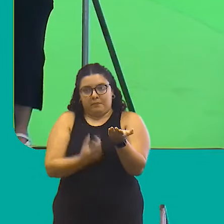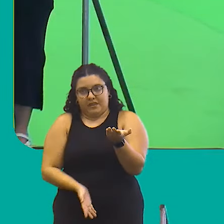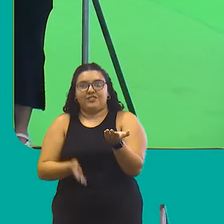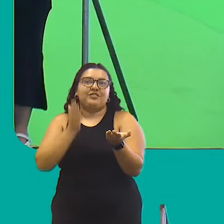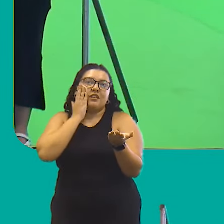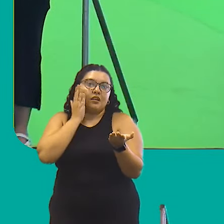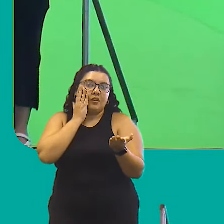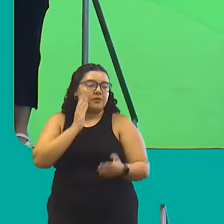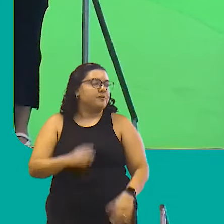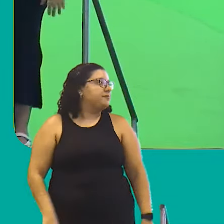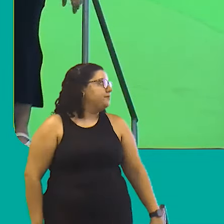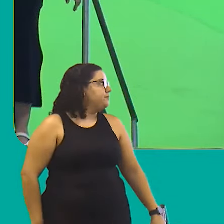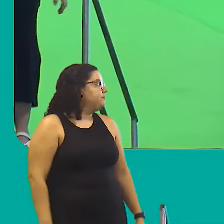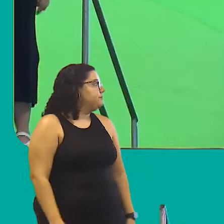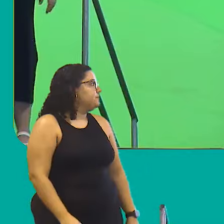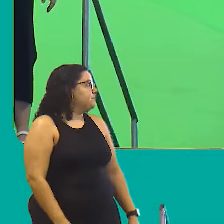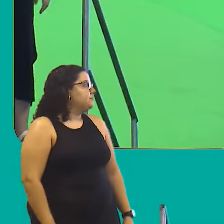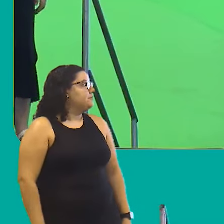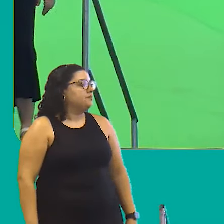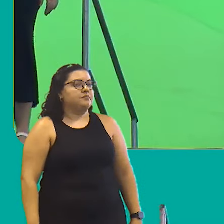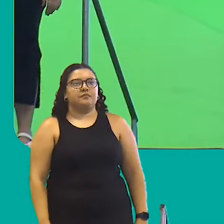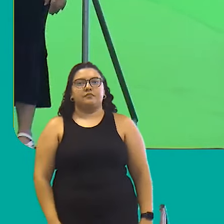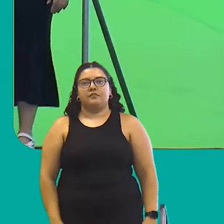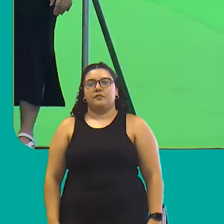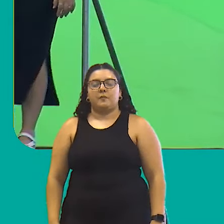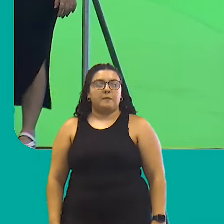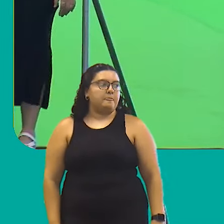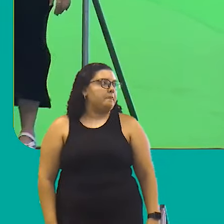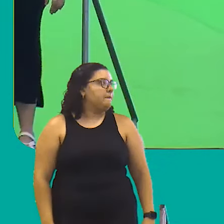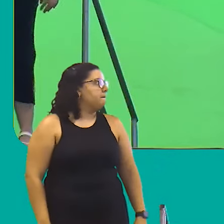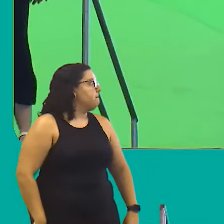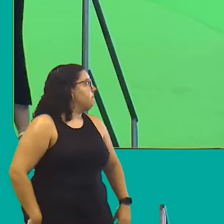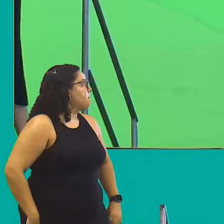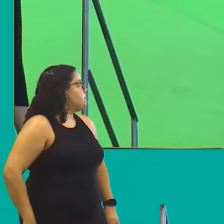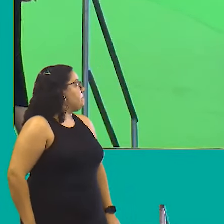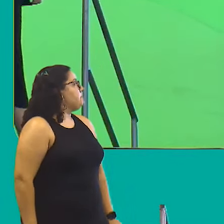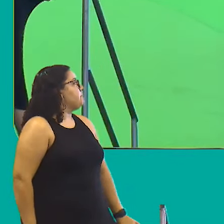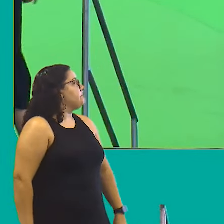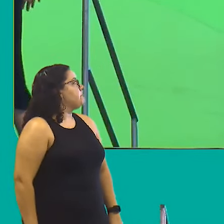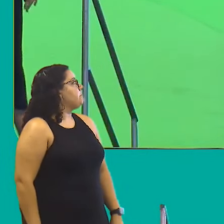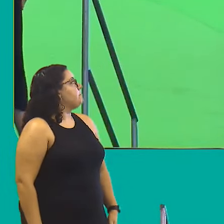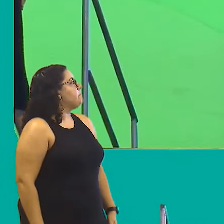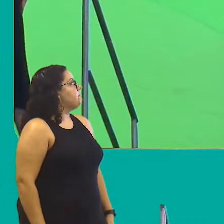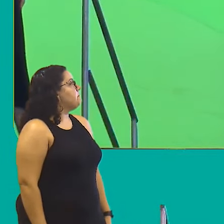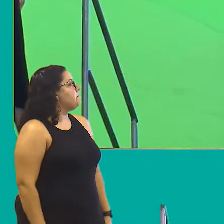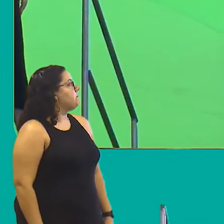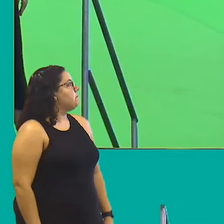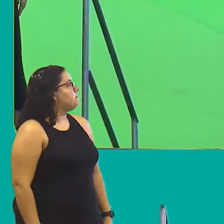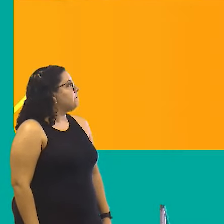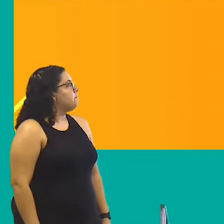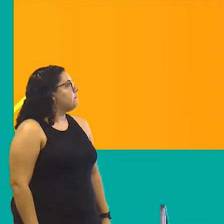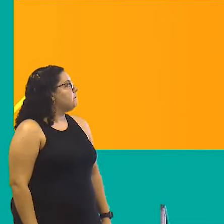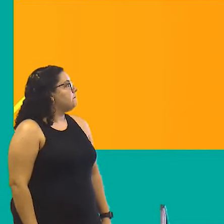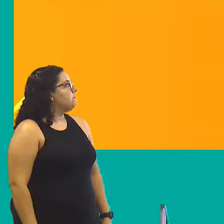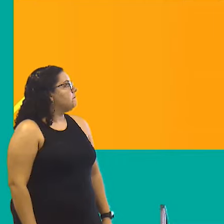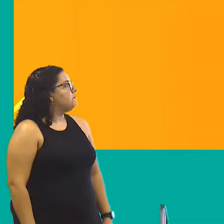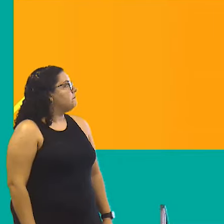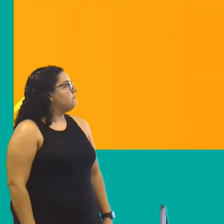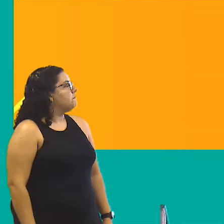segundo. Douglas, não estou entendendo. Então vamos para o desenho. Imagine que a gente tem aqui a